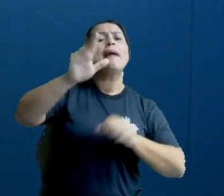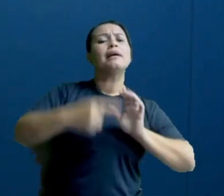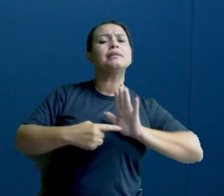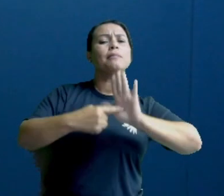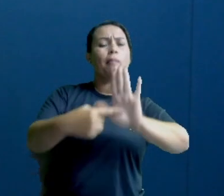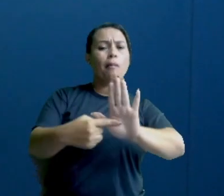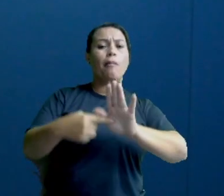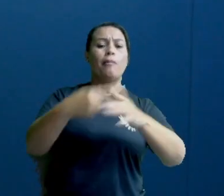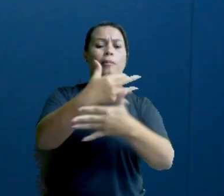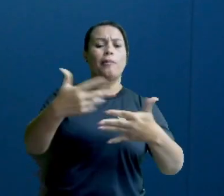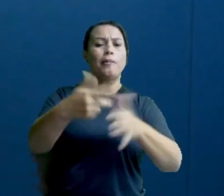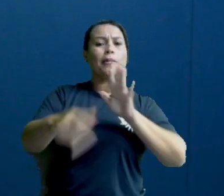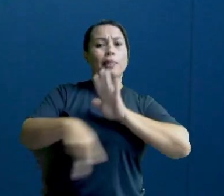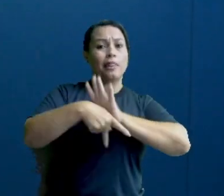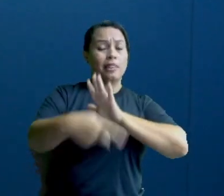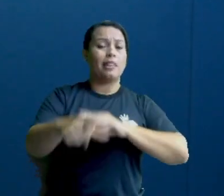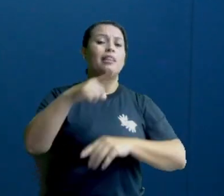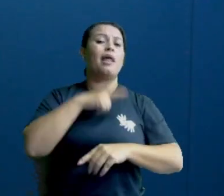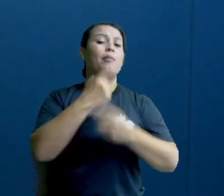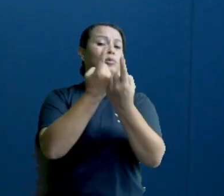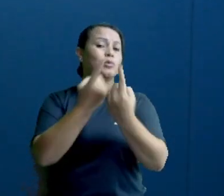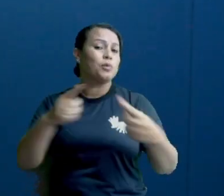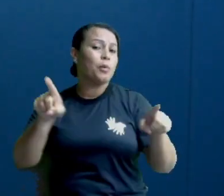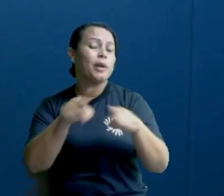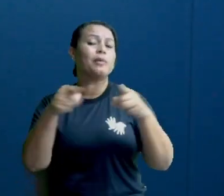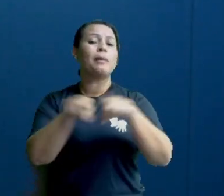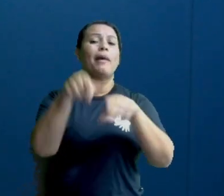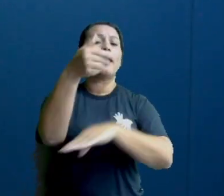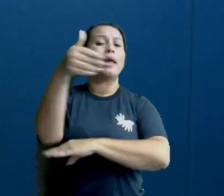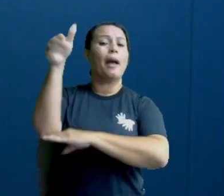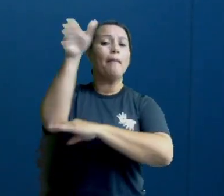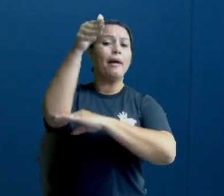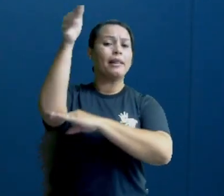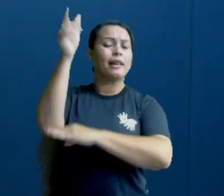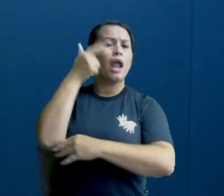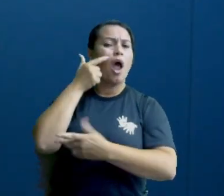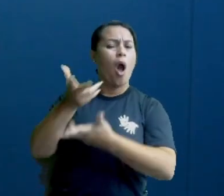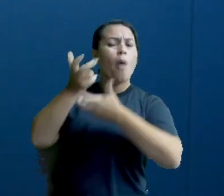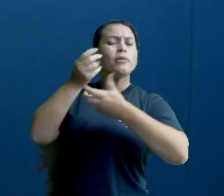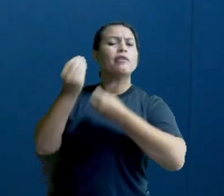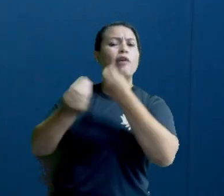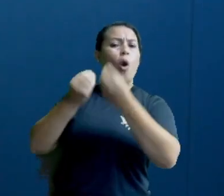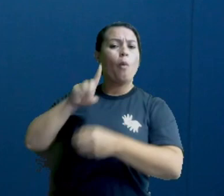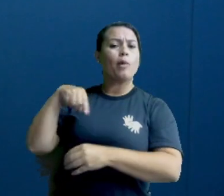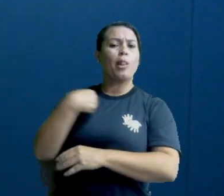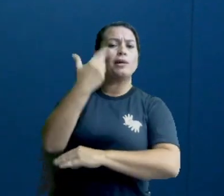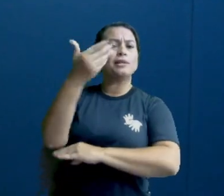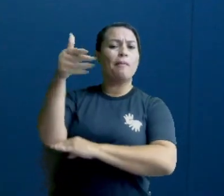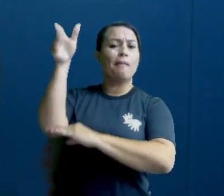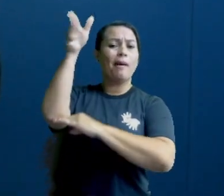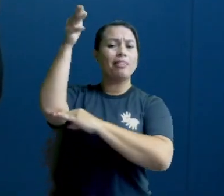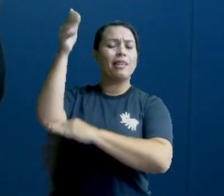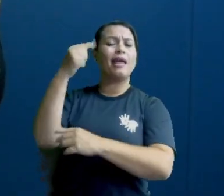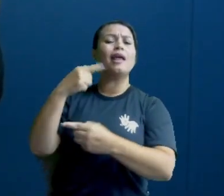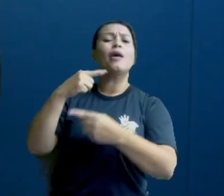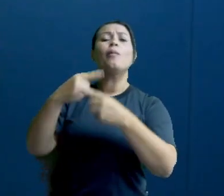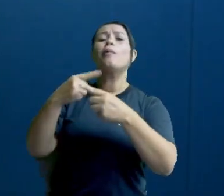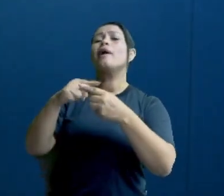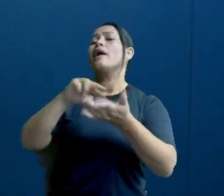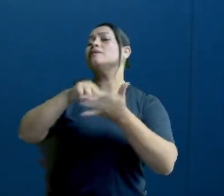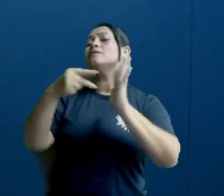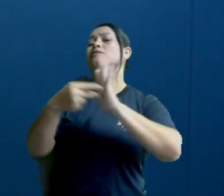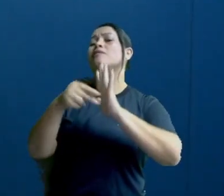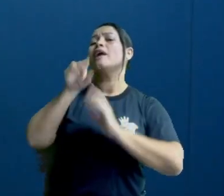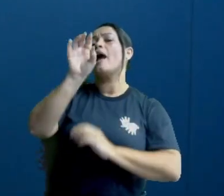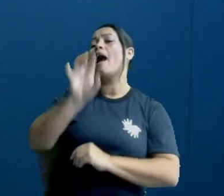nossa cidade, certo? Nós temos o hino e a bandeira. Observa comigo como é a nossa bandeira e o que é que significa